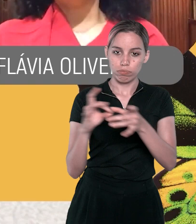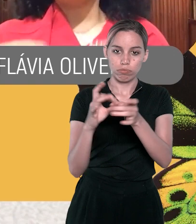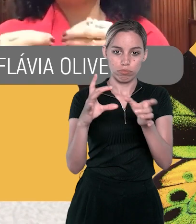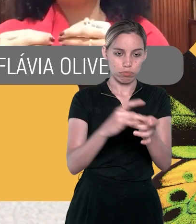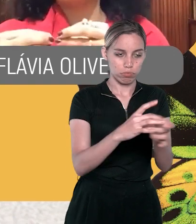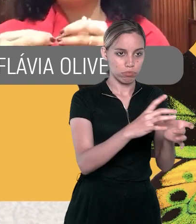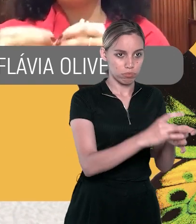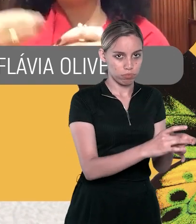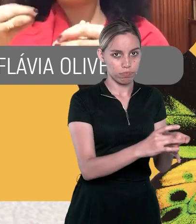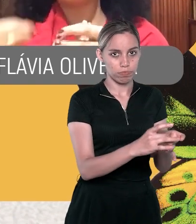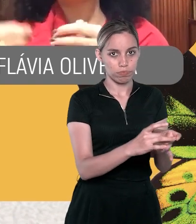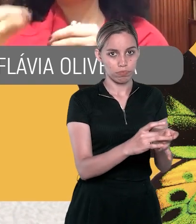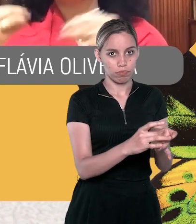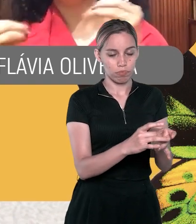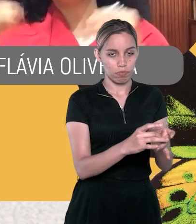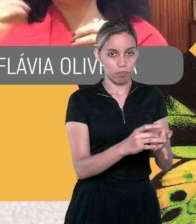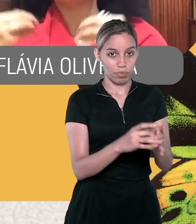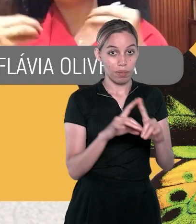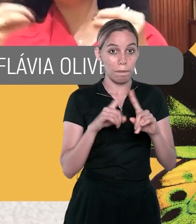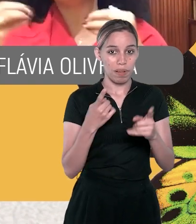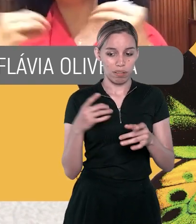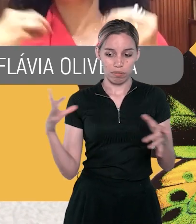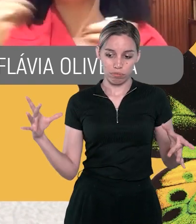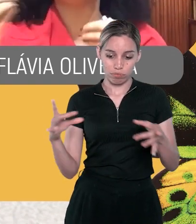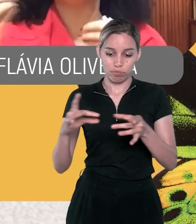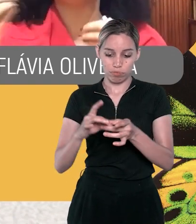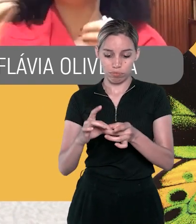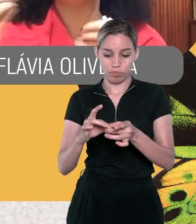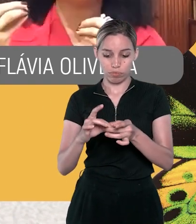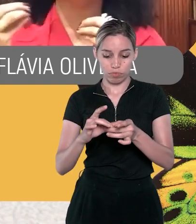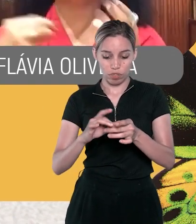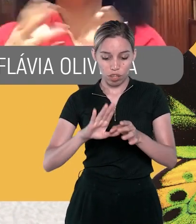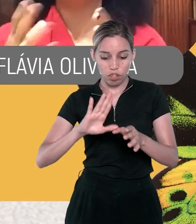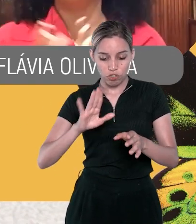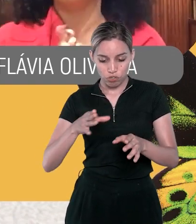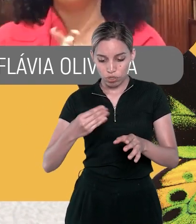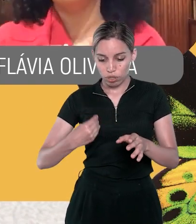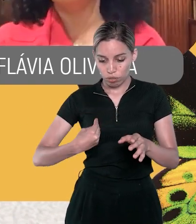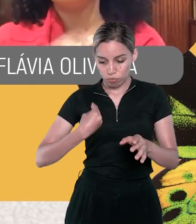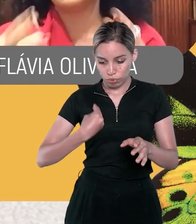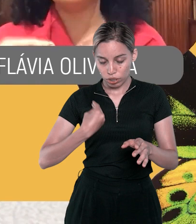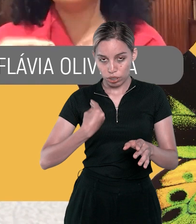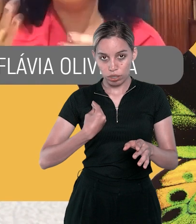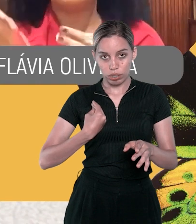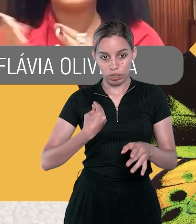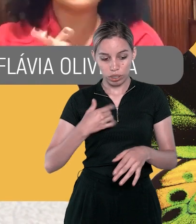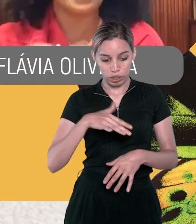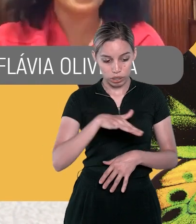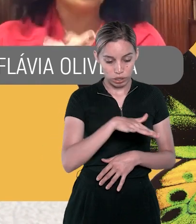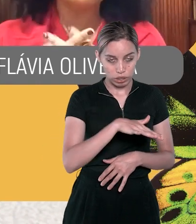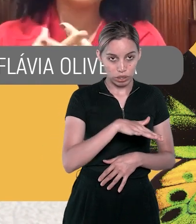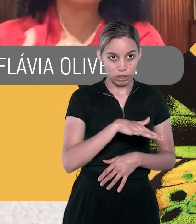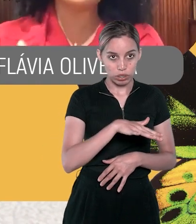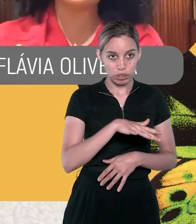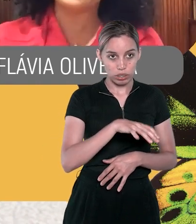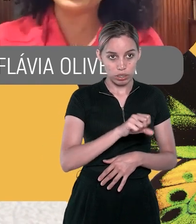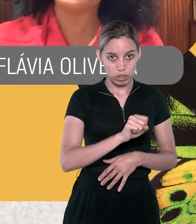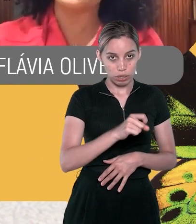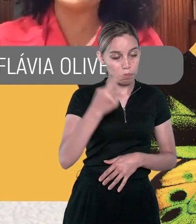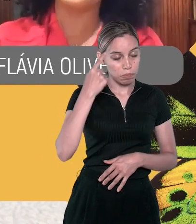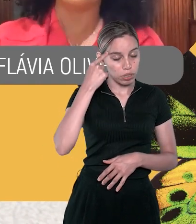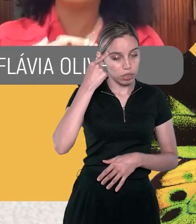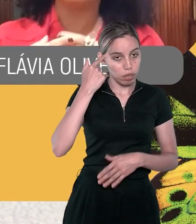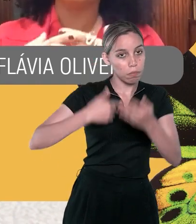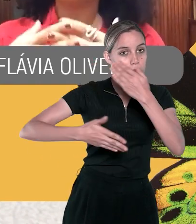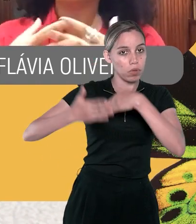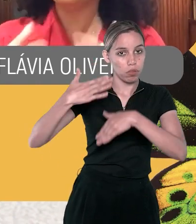mas essas conexões elas existiam em maior ou menor intensidade. Se a gente pensar nos anos